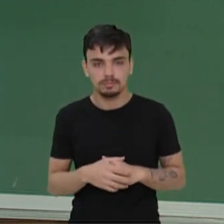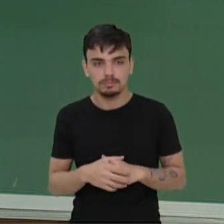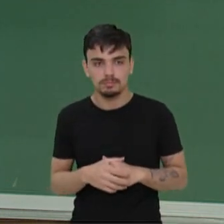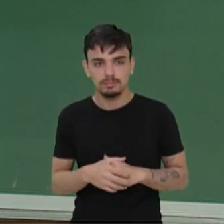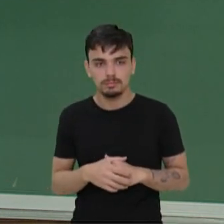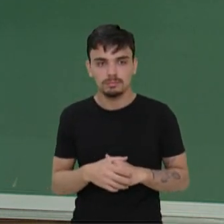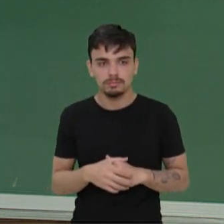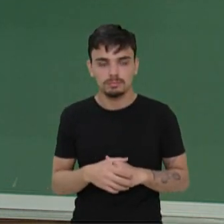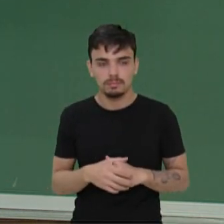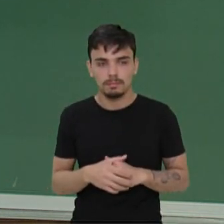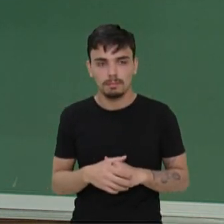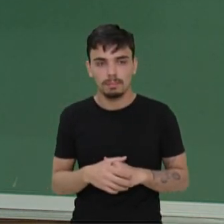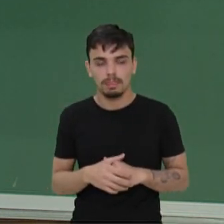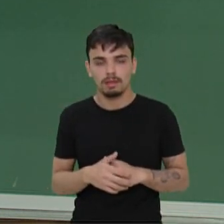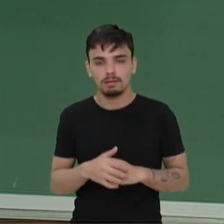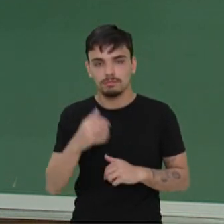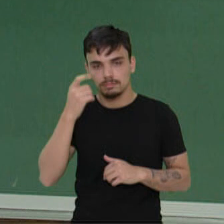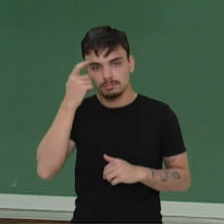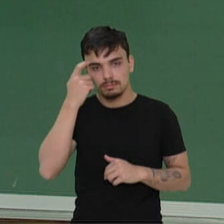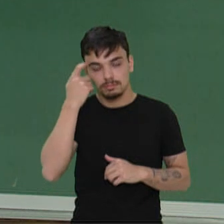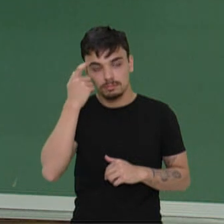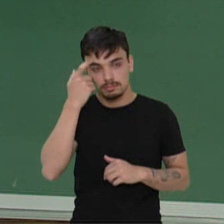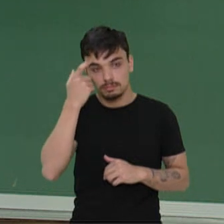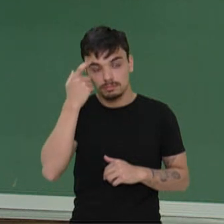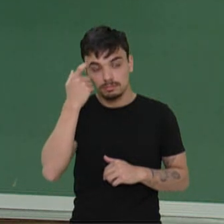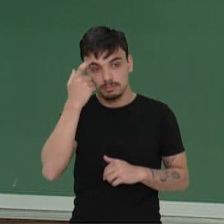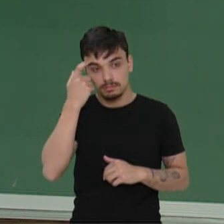para depois ser crescente. Beleza?